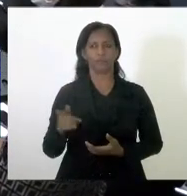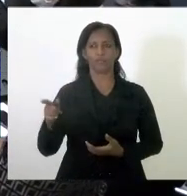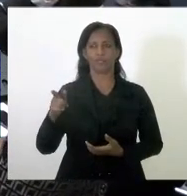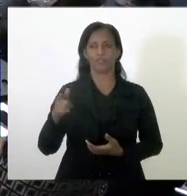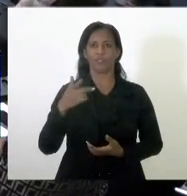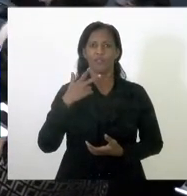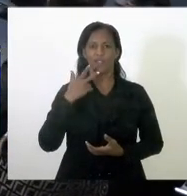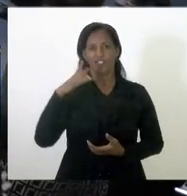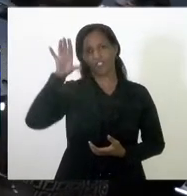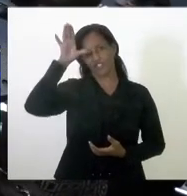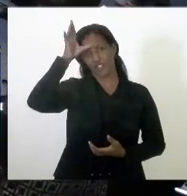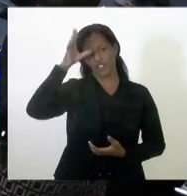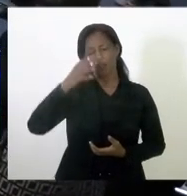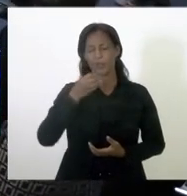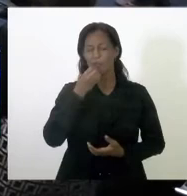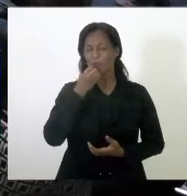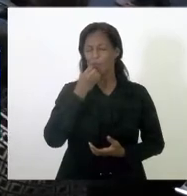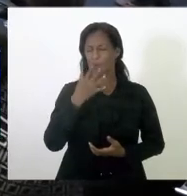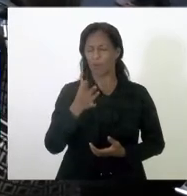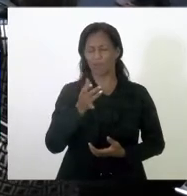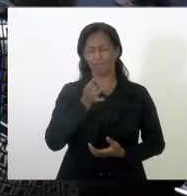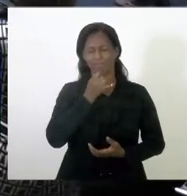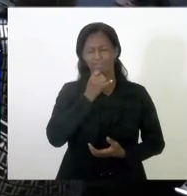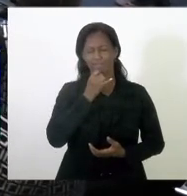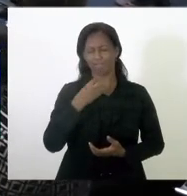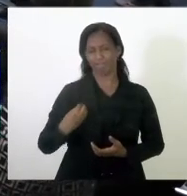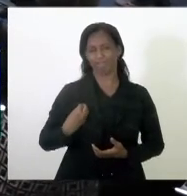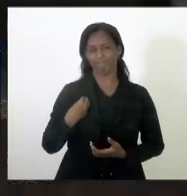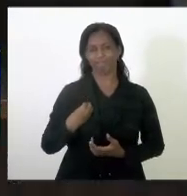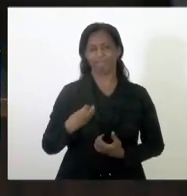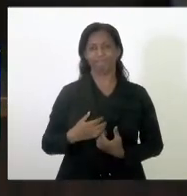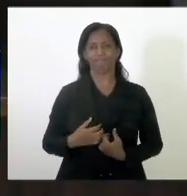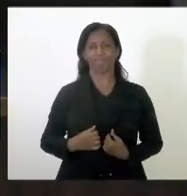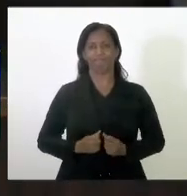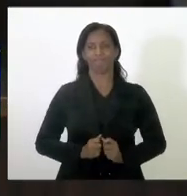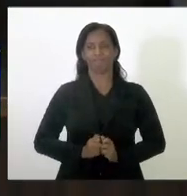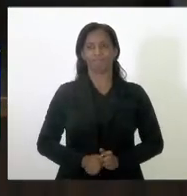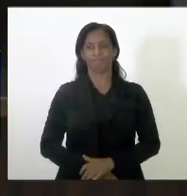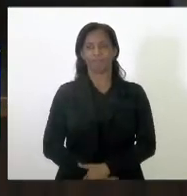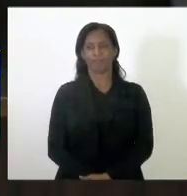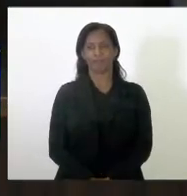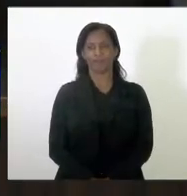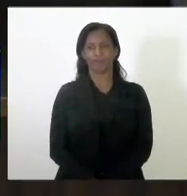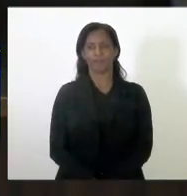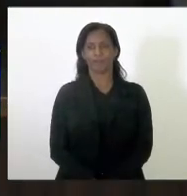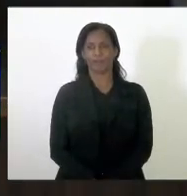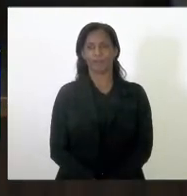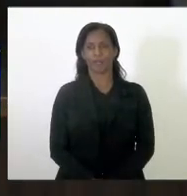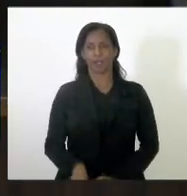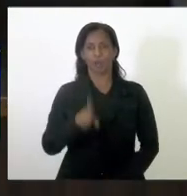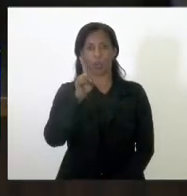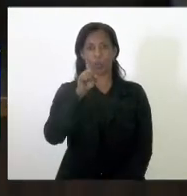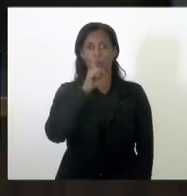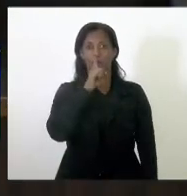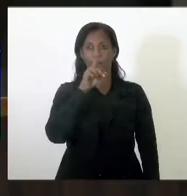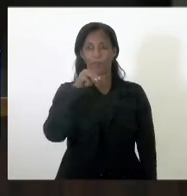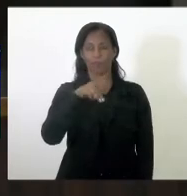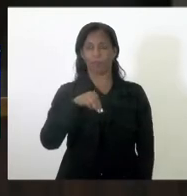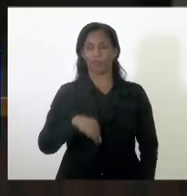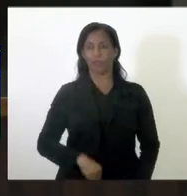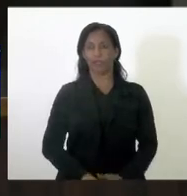tio. Bom exemplo aqui para nós. Então, a presidência pede um minuto de silêncio aqui, todos de